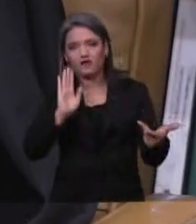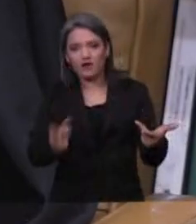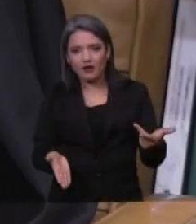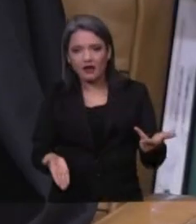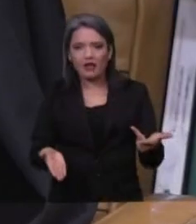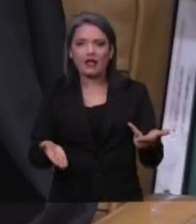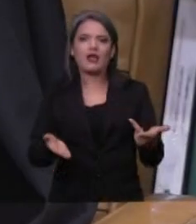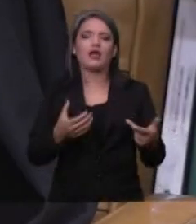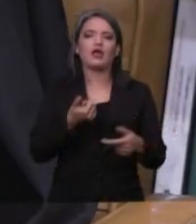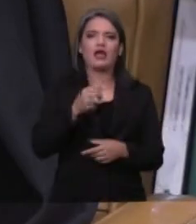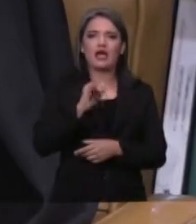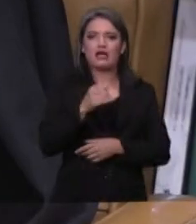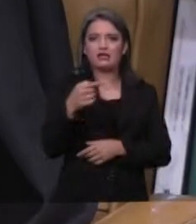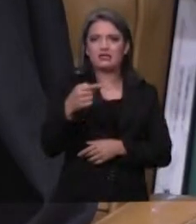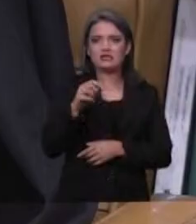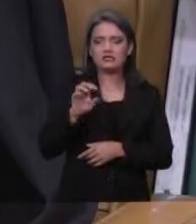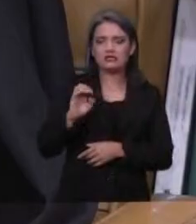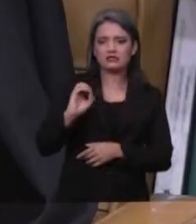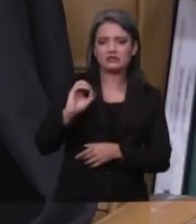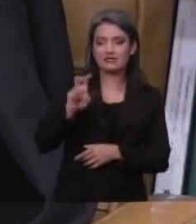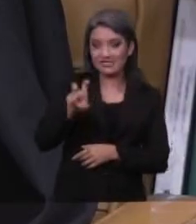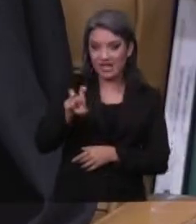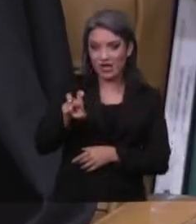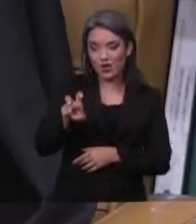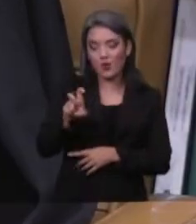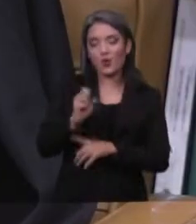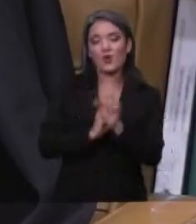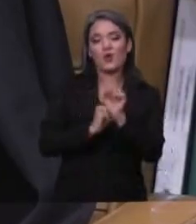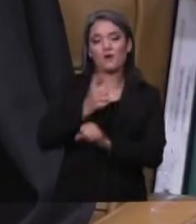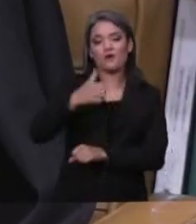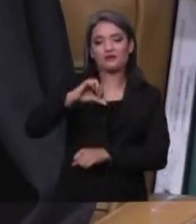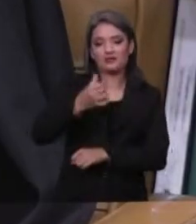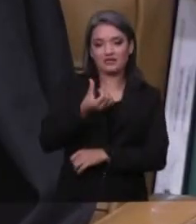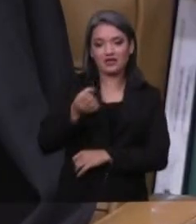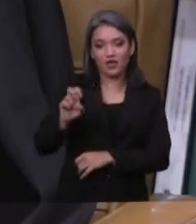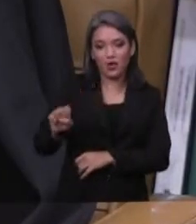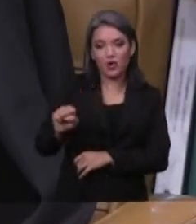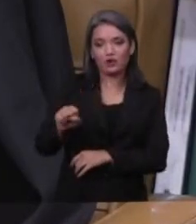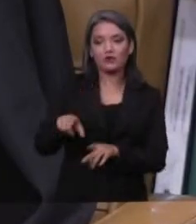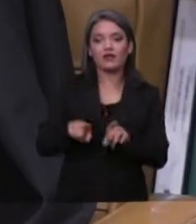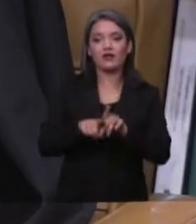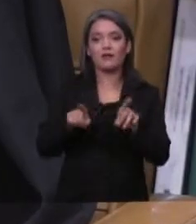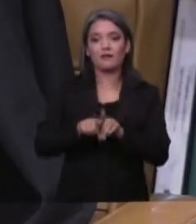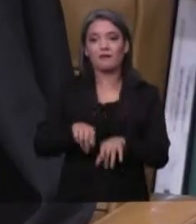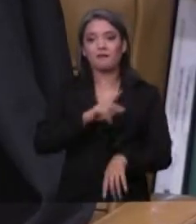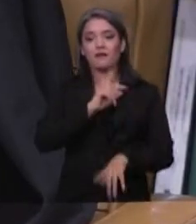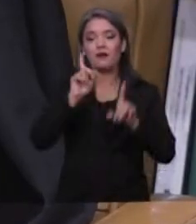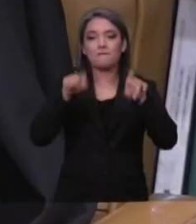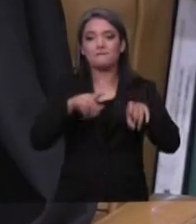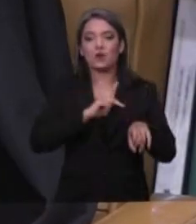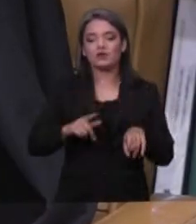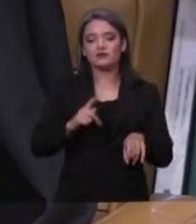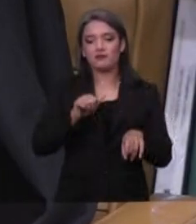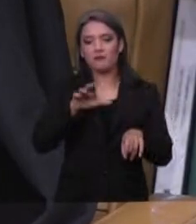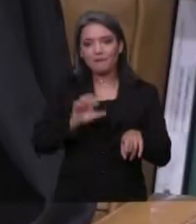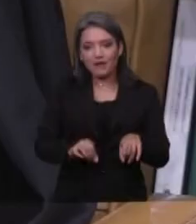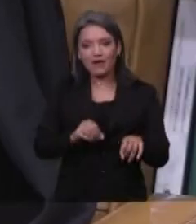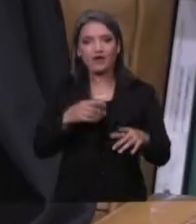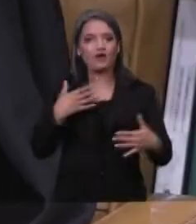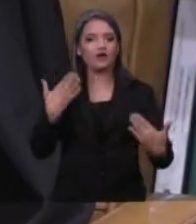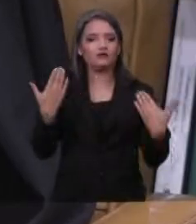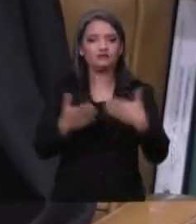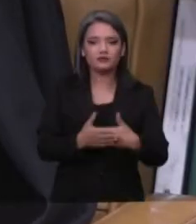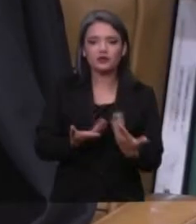ato institucional número 5 de 68. Impedimento da posse de Pedro Aleixo, outorga da Constituição de